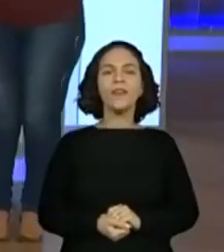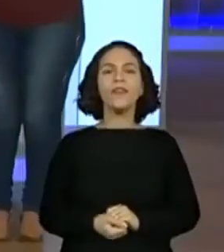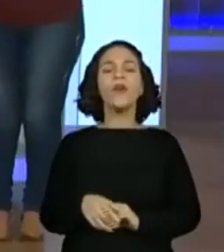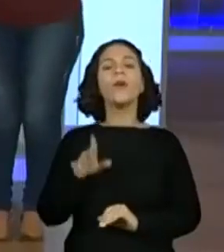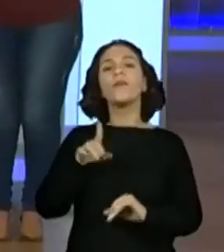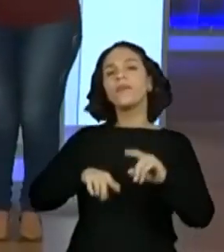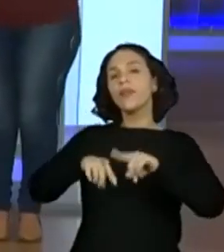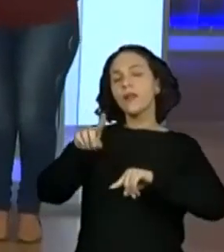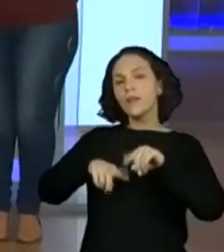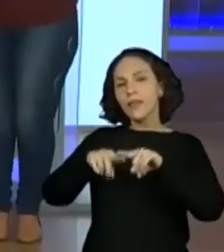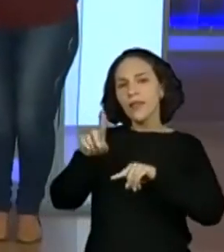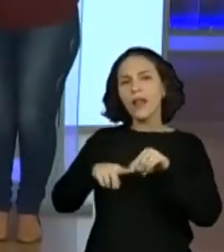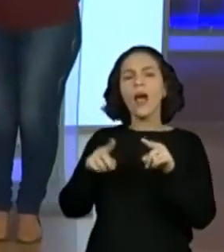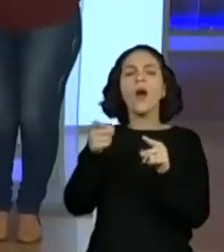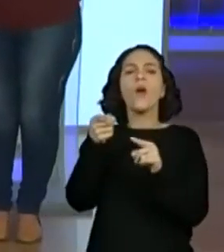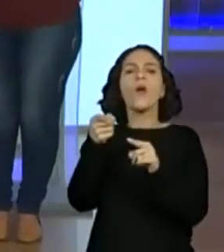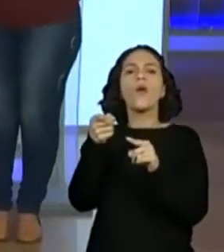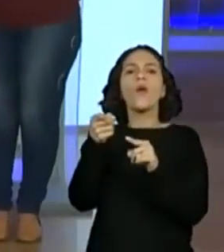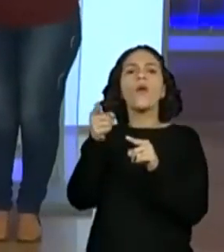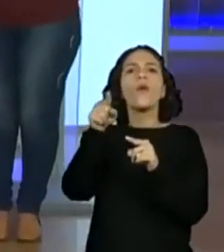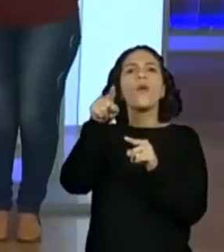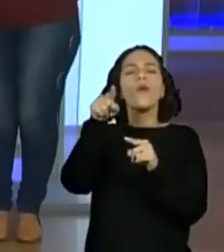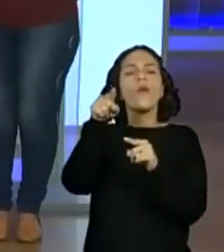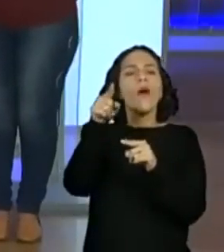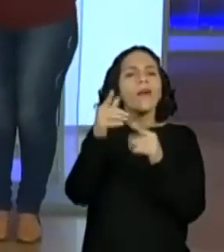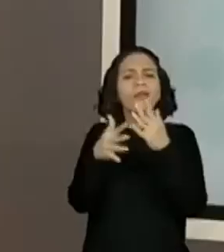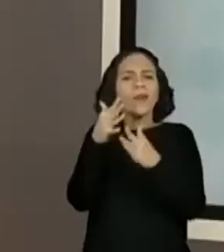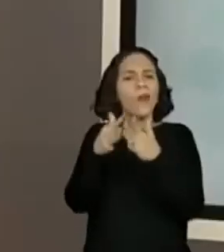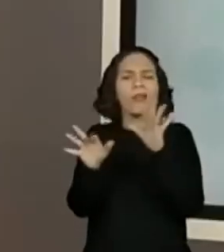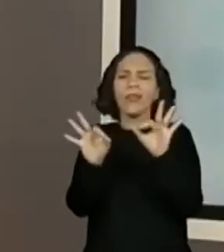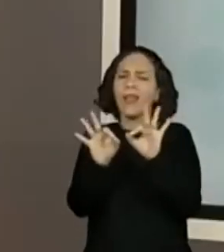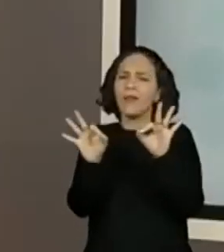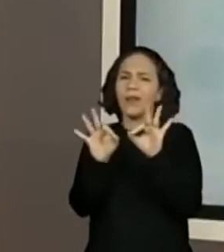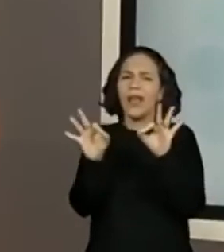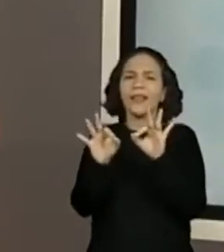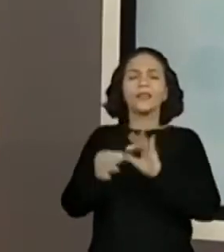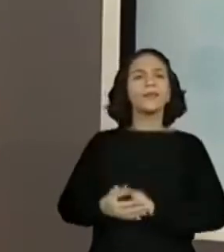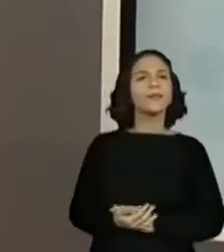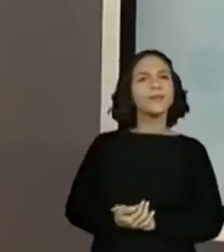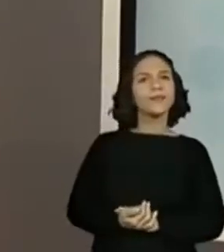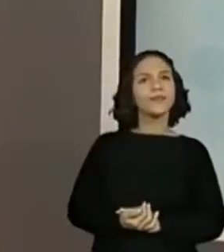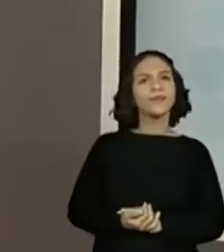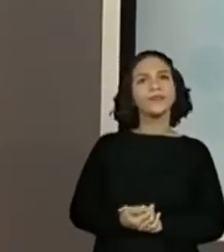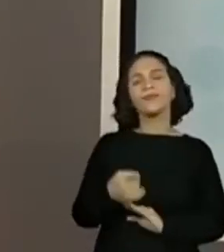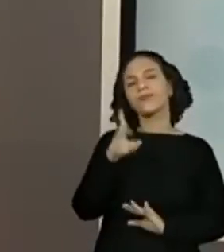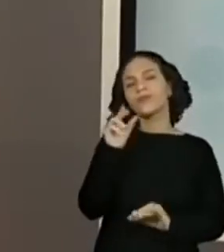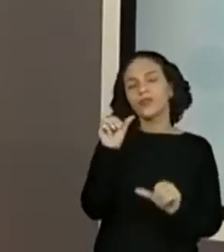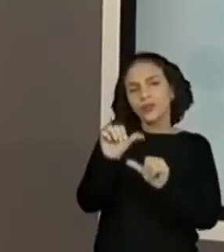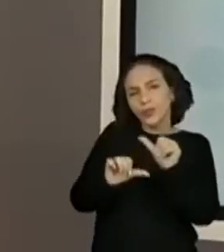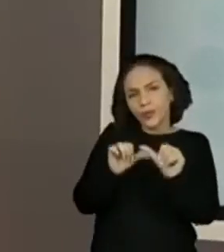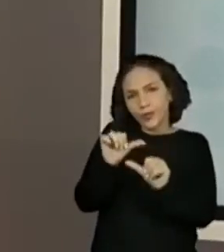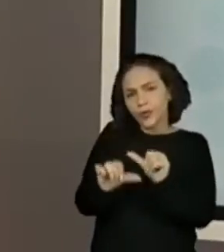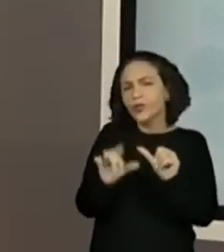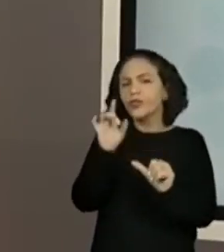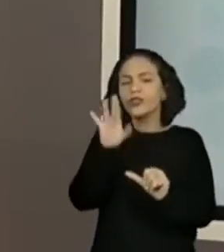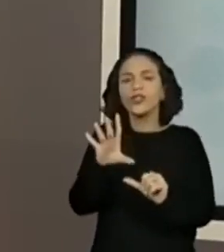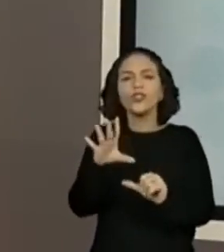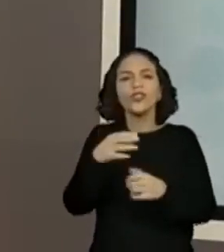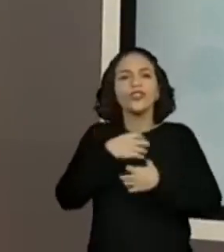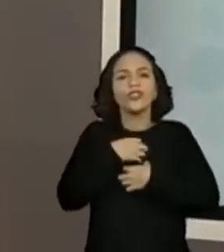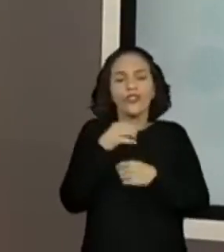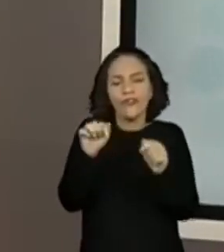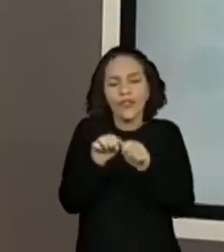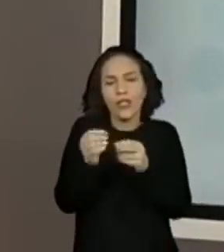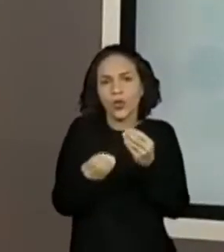do material, né, De professor? Forma nenhuma. Exatamente, o que está lá vai estar aqui, só mudando um pouquinho aí o modo de